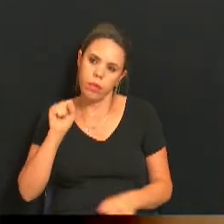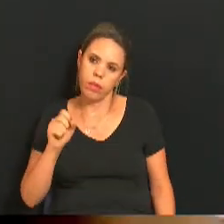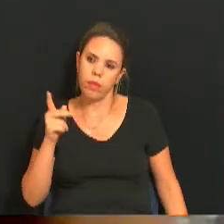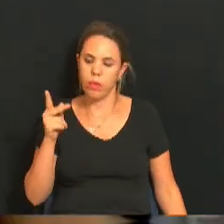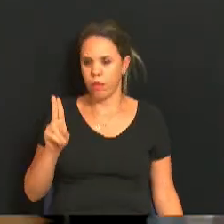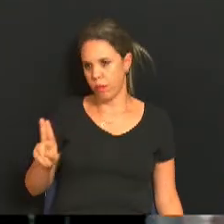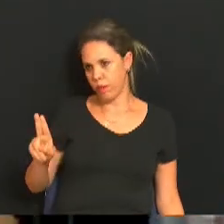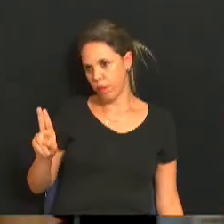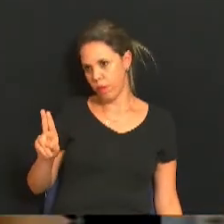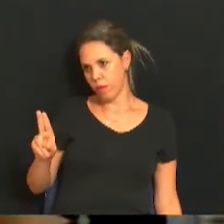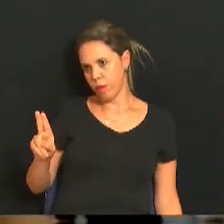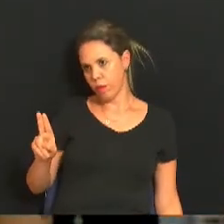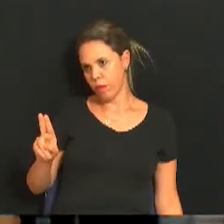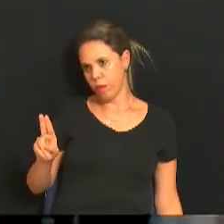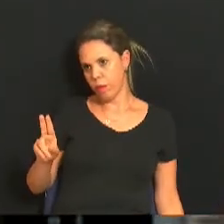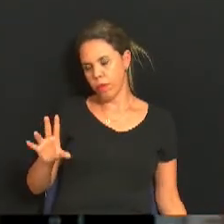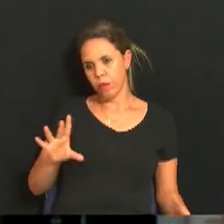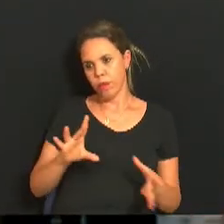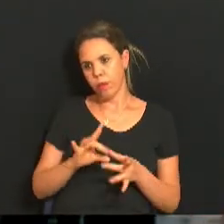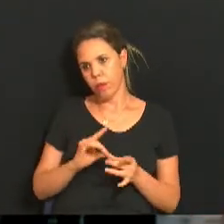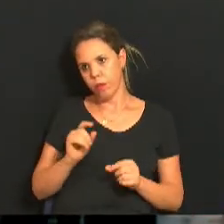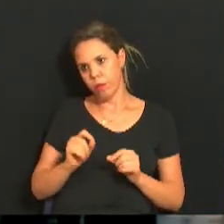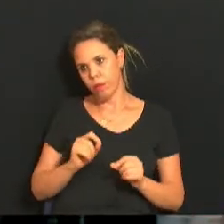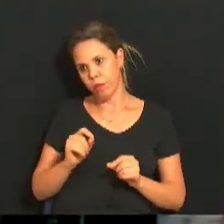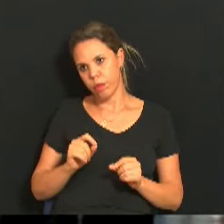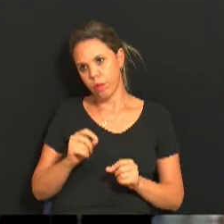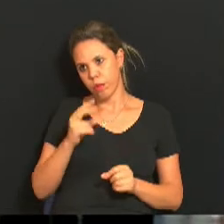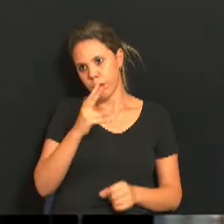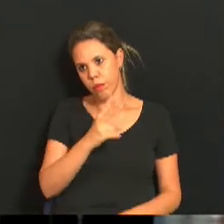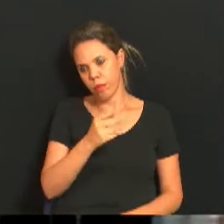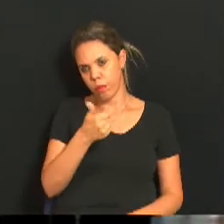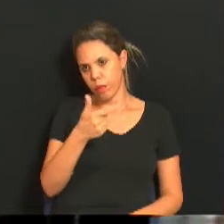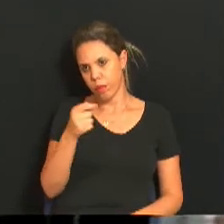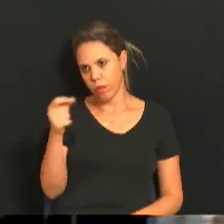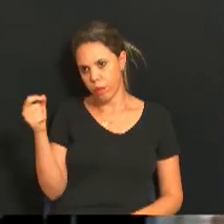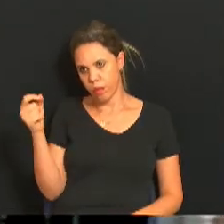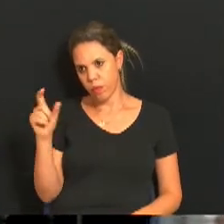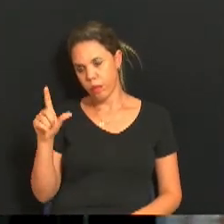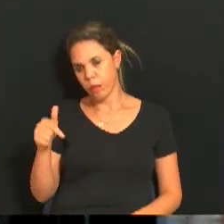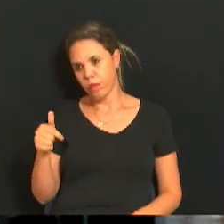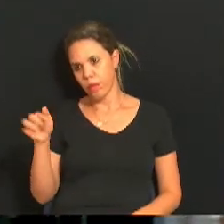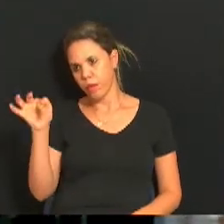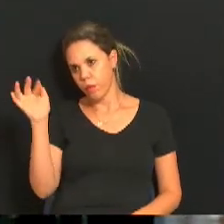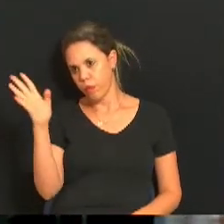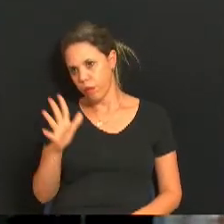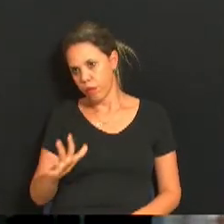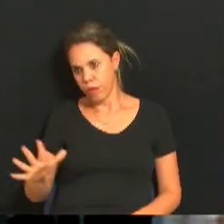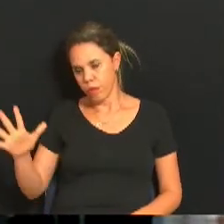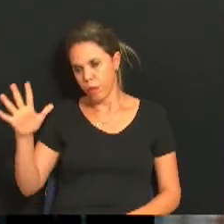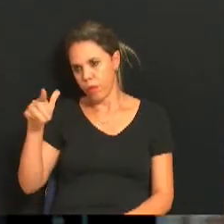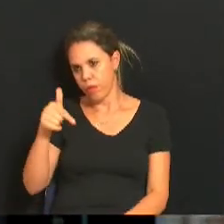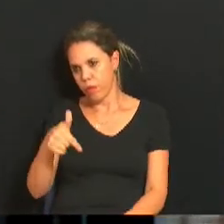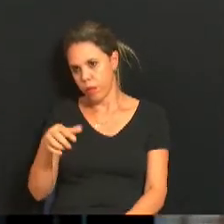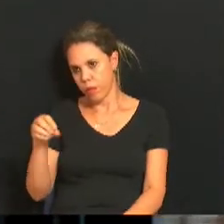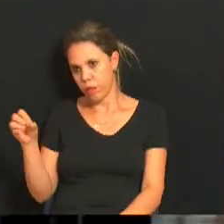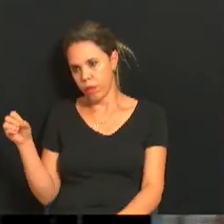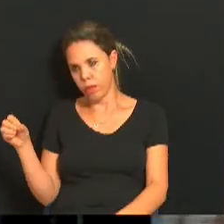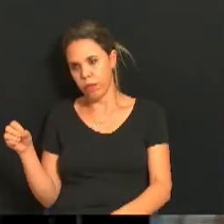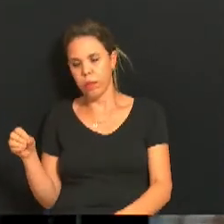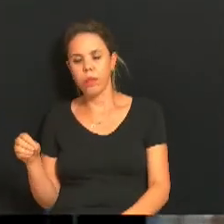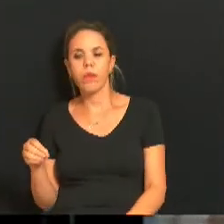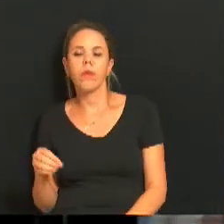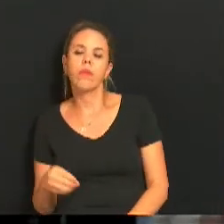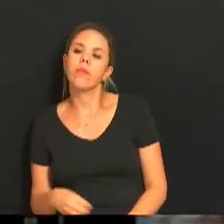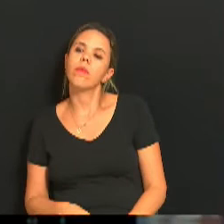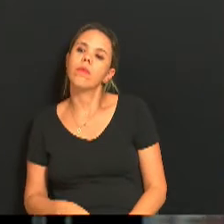Superintendência do patrimônio da união e desde 2020 já alienou no Brasil inteiro mais de 700 Imóveis e